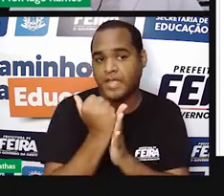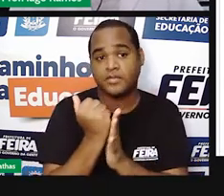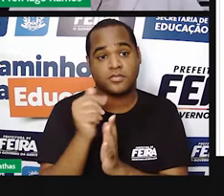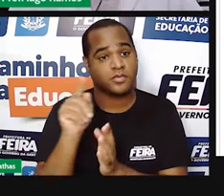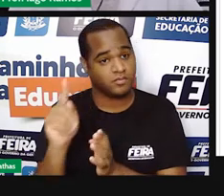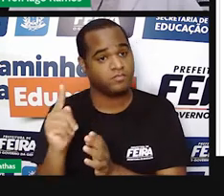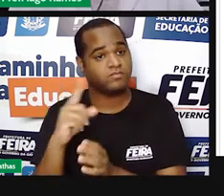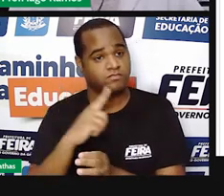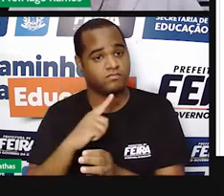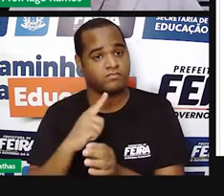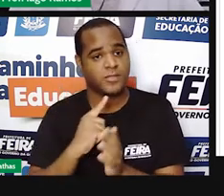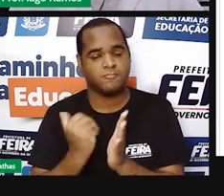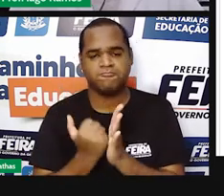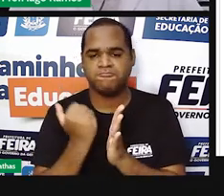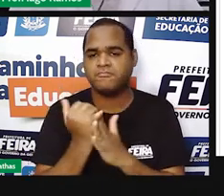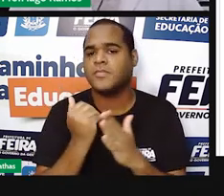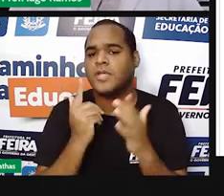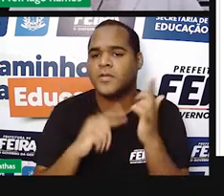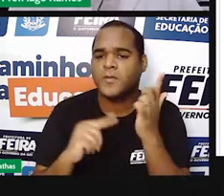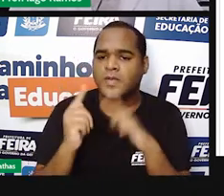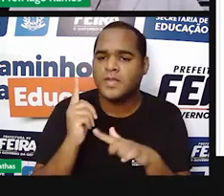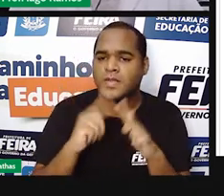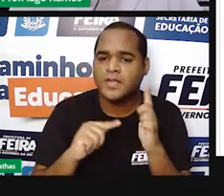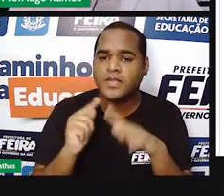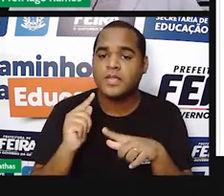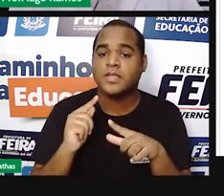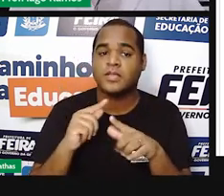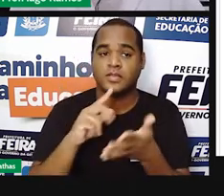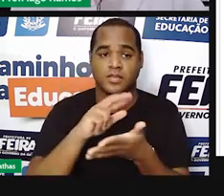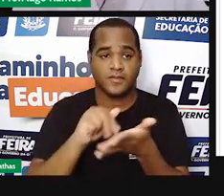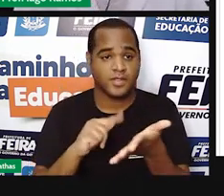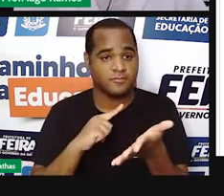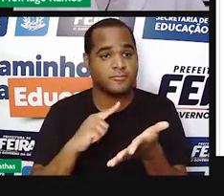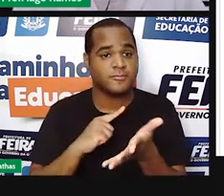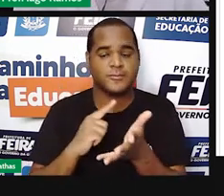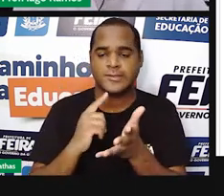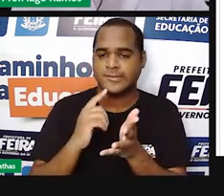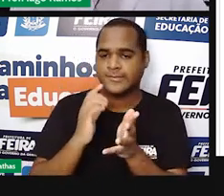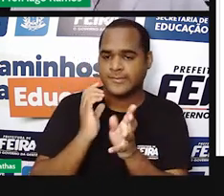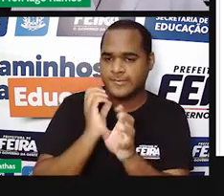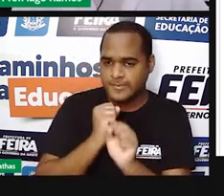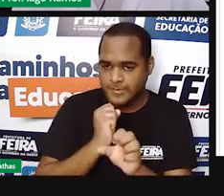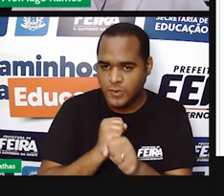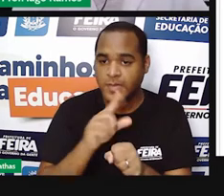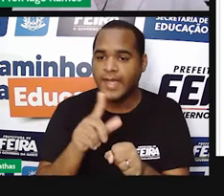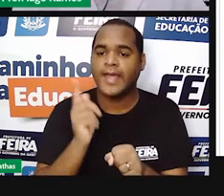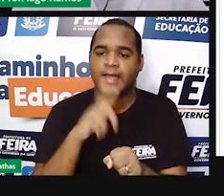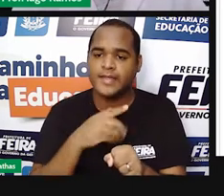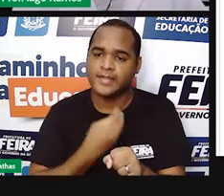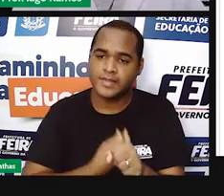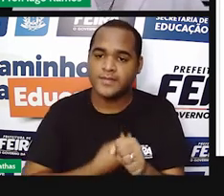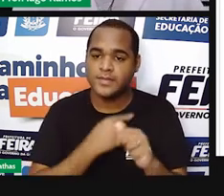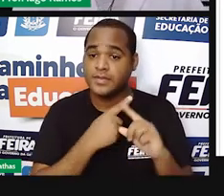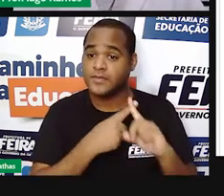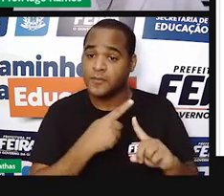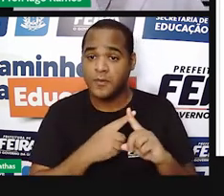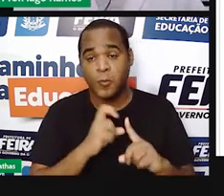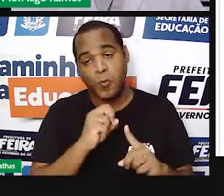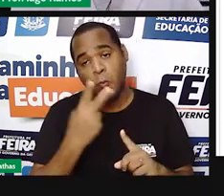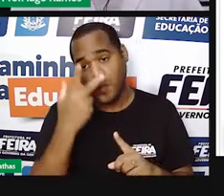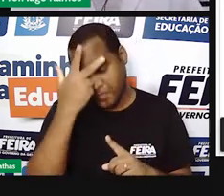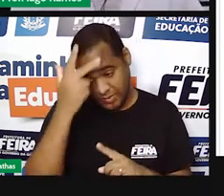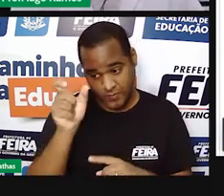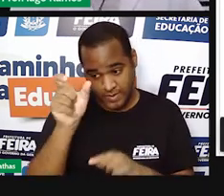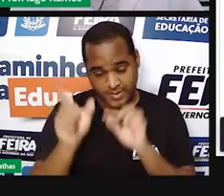uma maneira né de conseguir ser de conseguir vencer o jogo e é a mesma maneira que